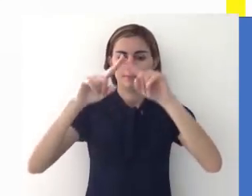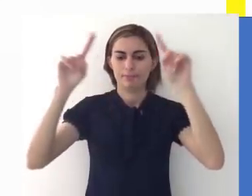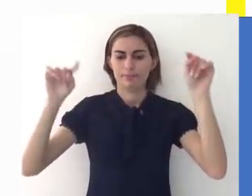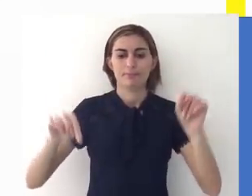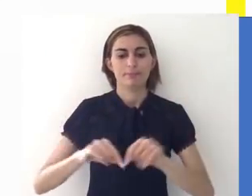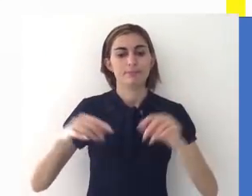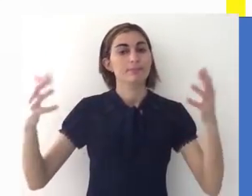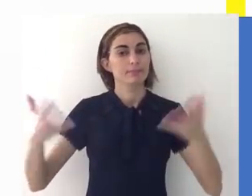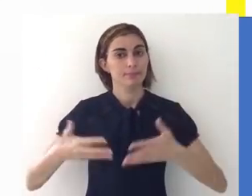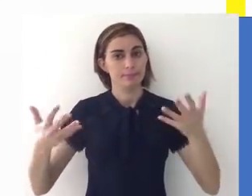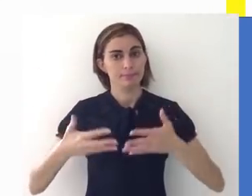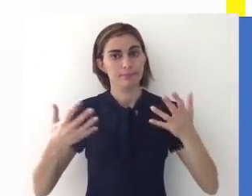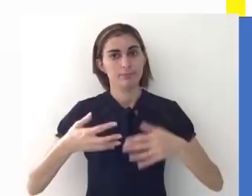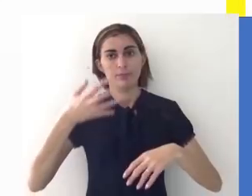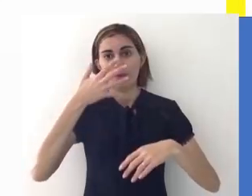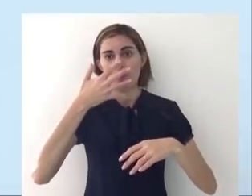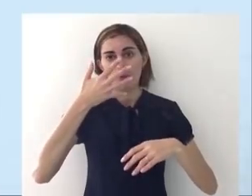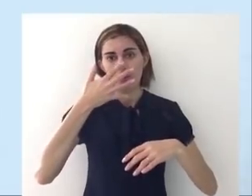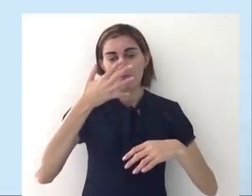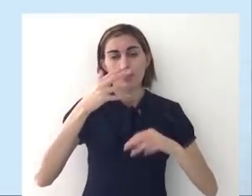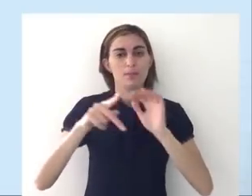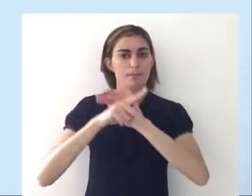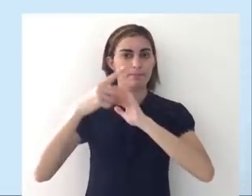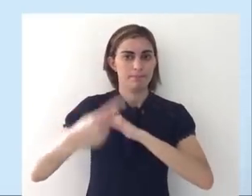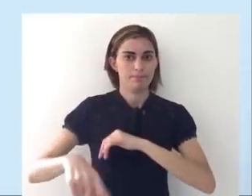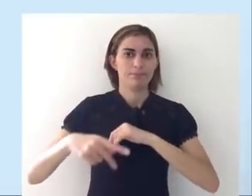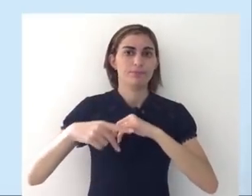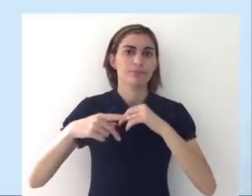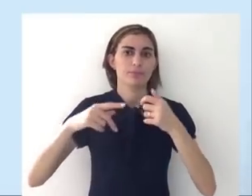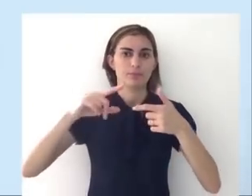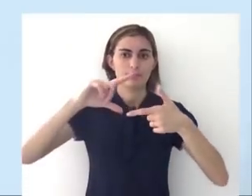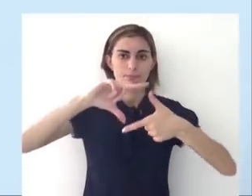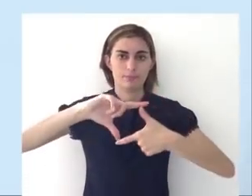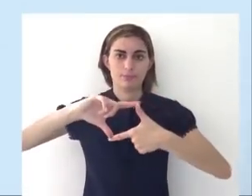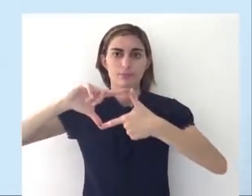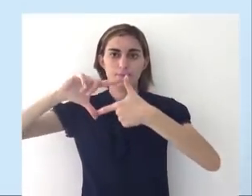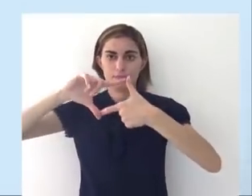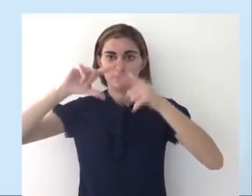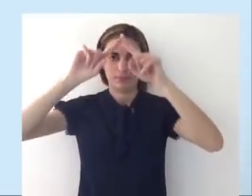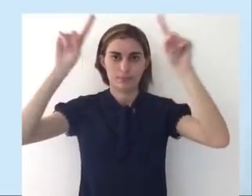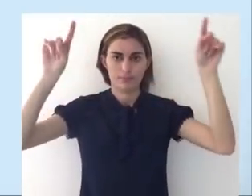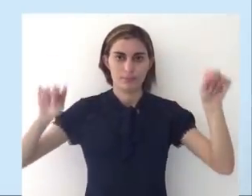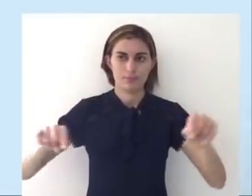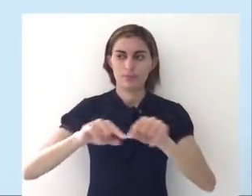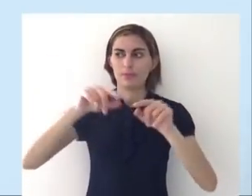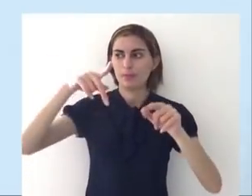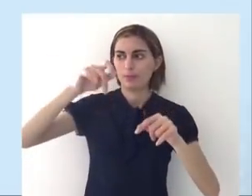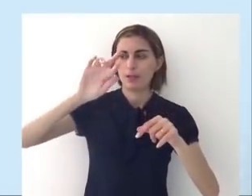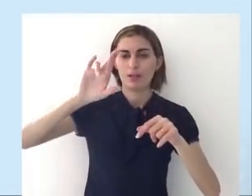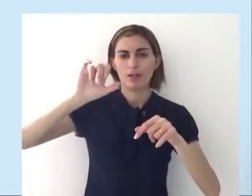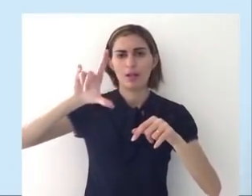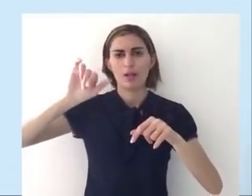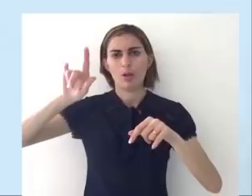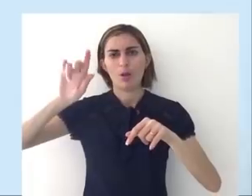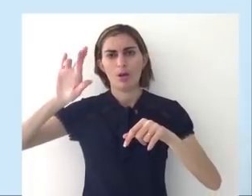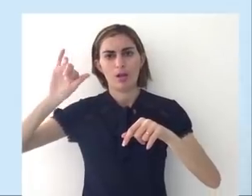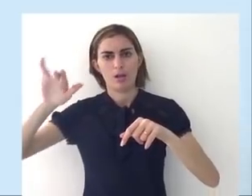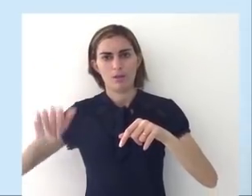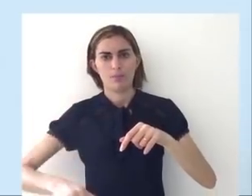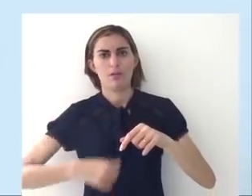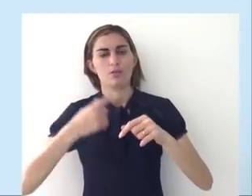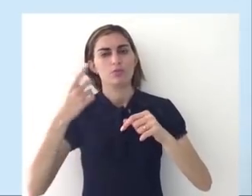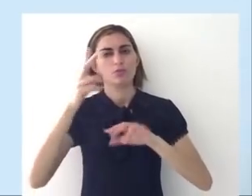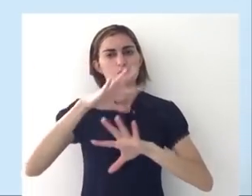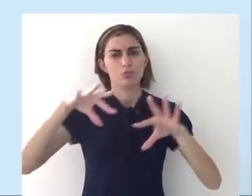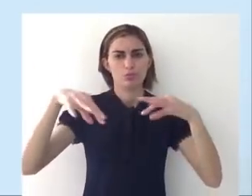terceira propriedade do paralelogramo. Agora, observa que as propriedades dos retângulos, o retângulo é um